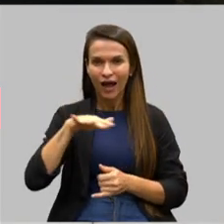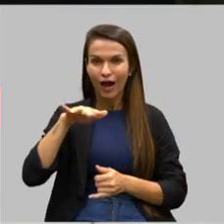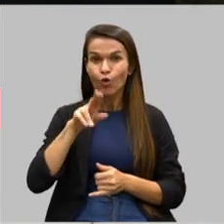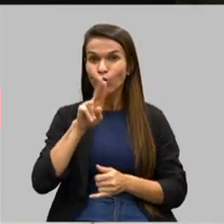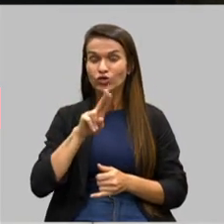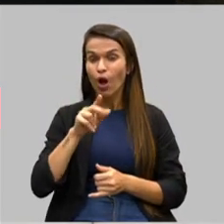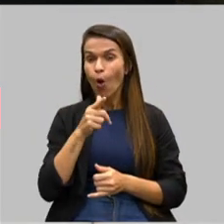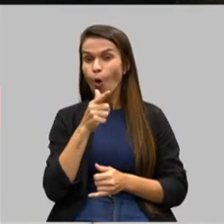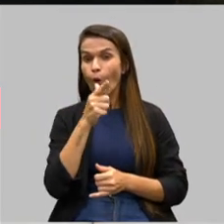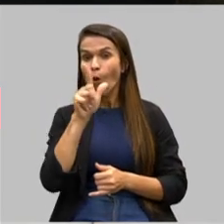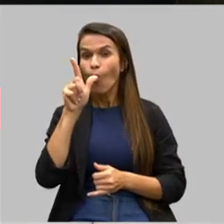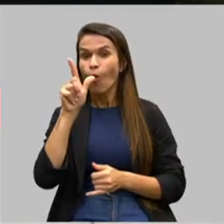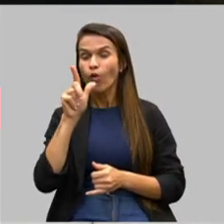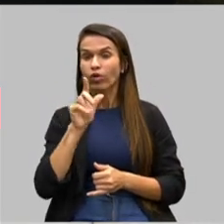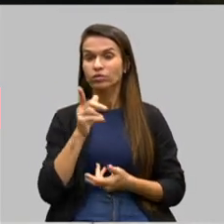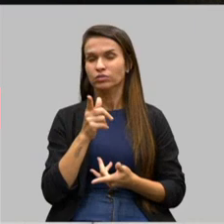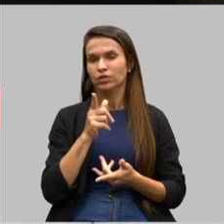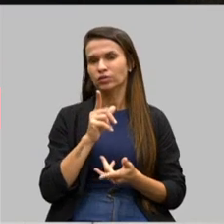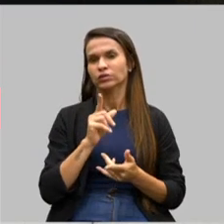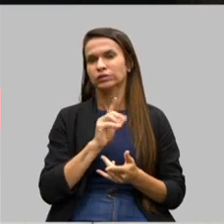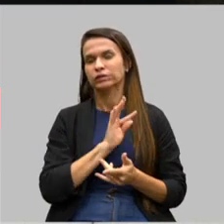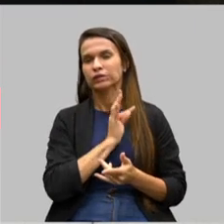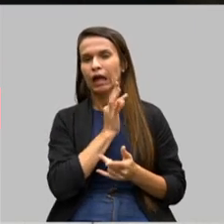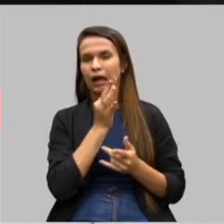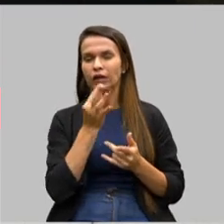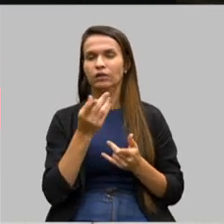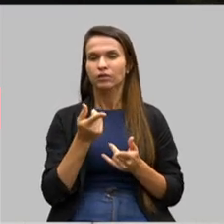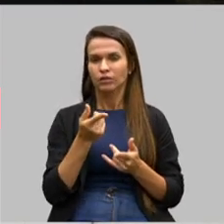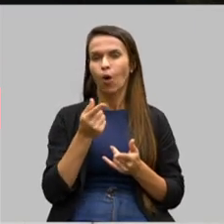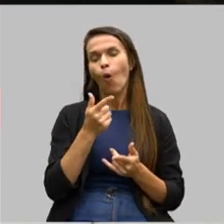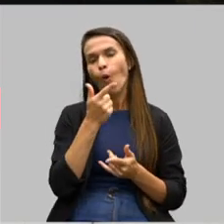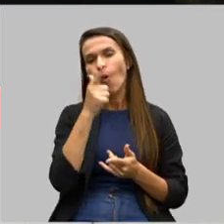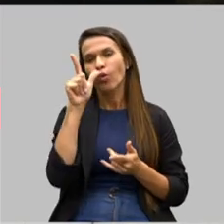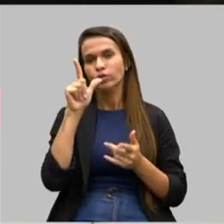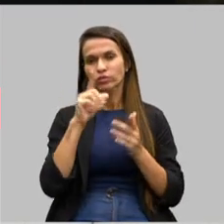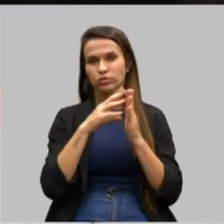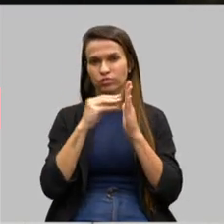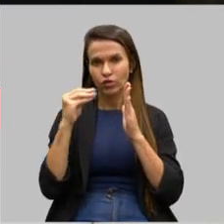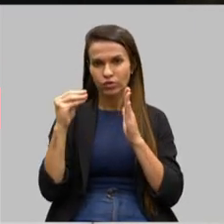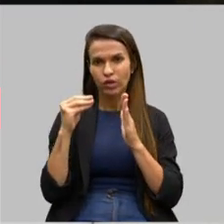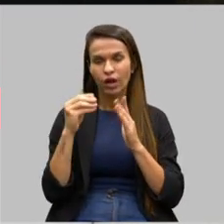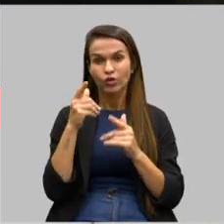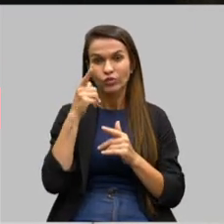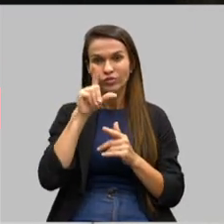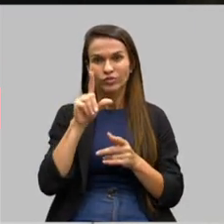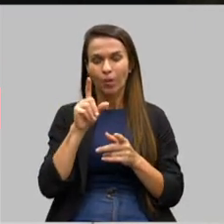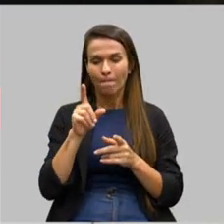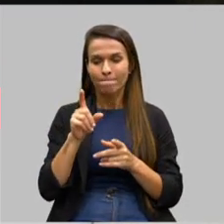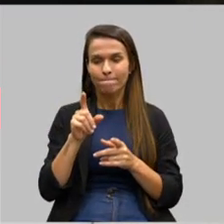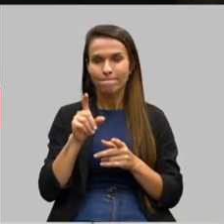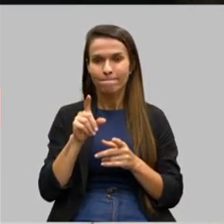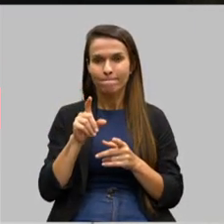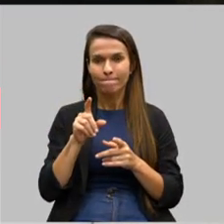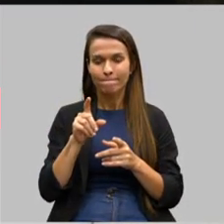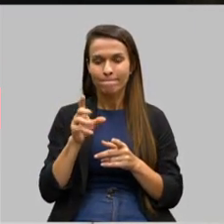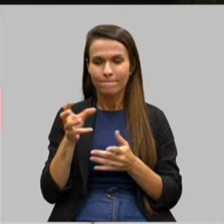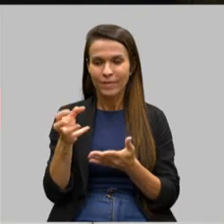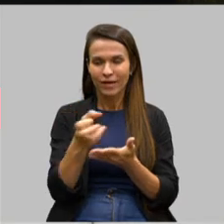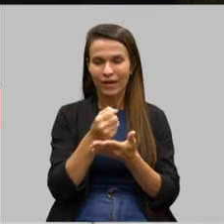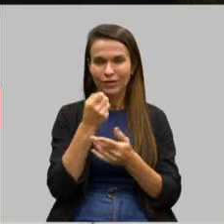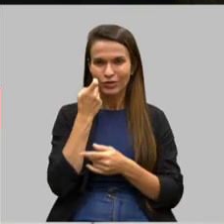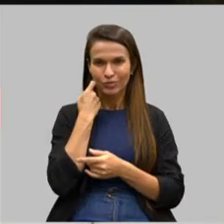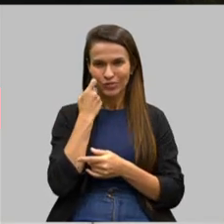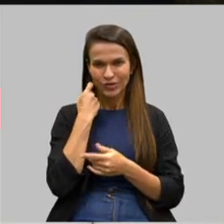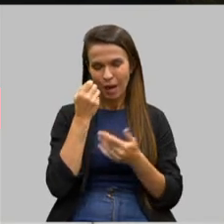técnicas, outros modelos, e aí nós temos... Nós pescamos o nosso peixe, que, na minha analogia aqui,